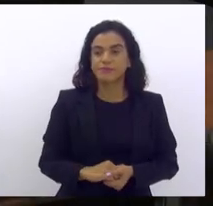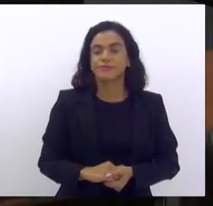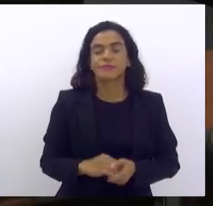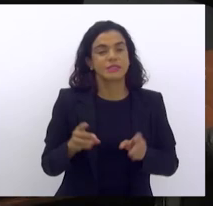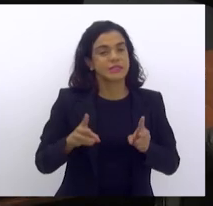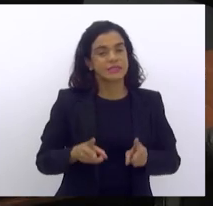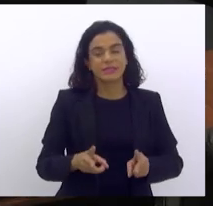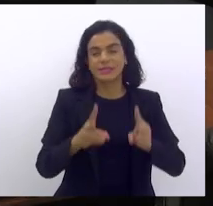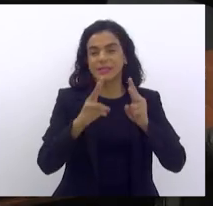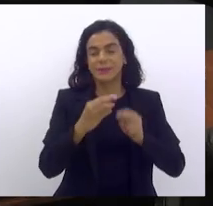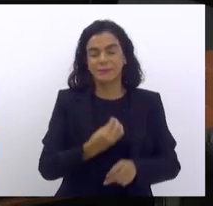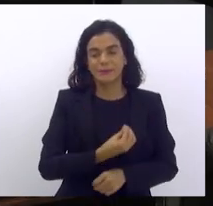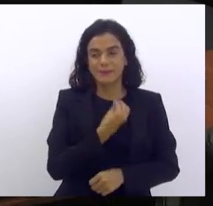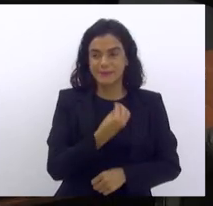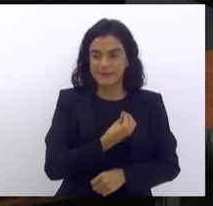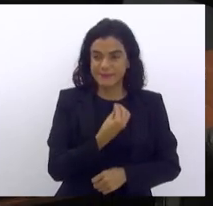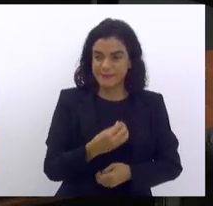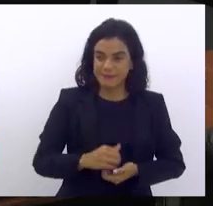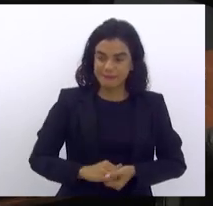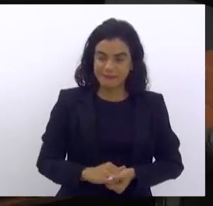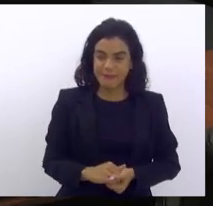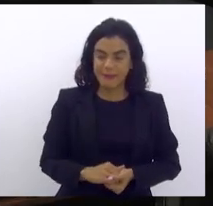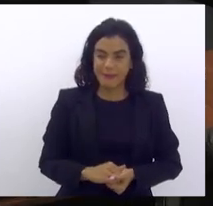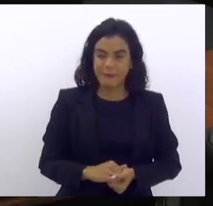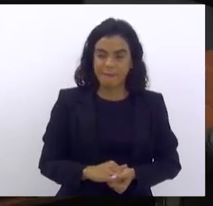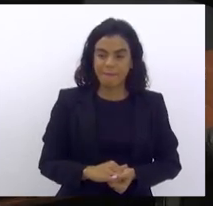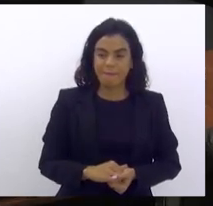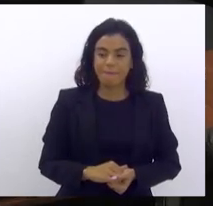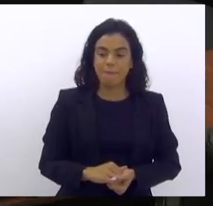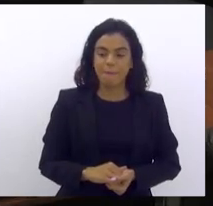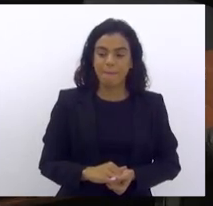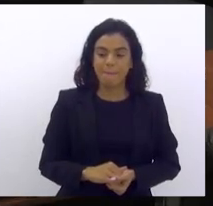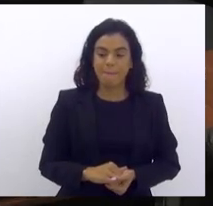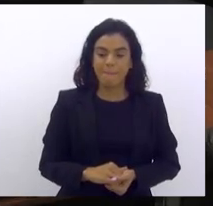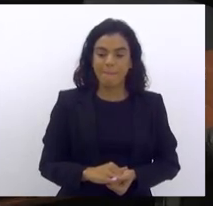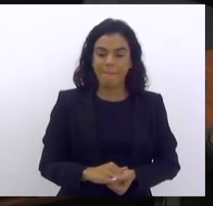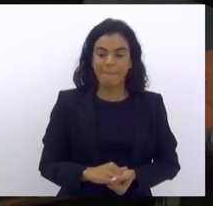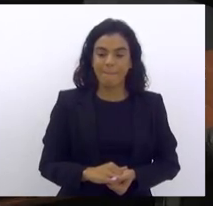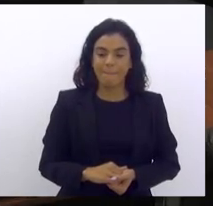sempre presente também, dona nobre deputada.